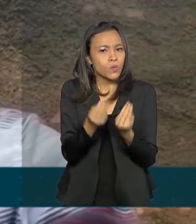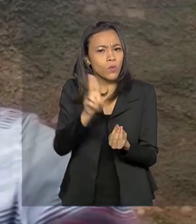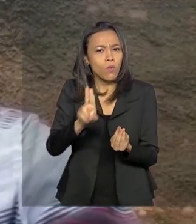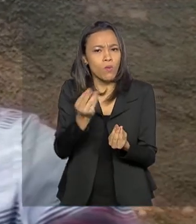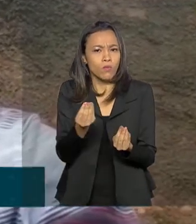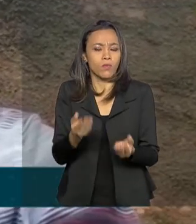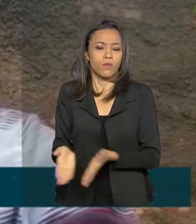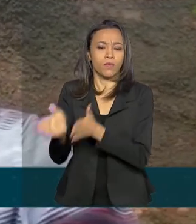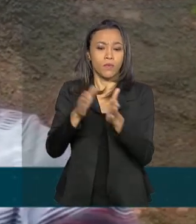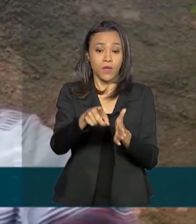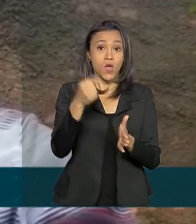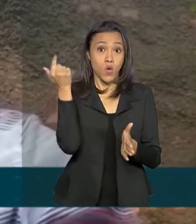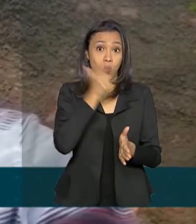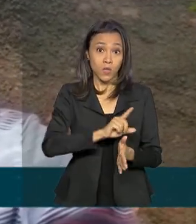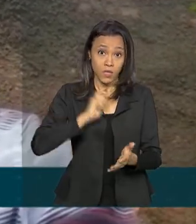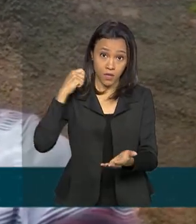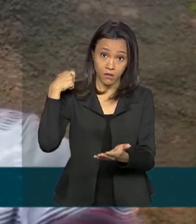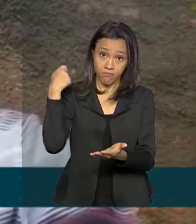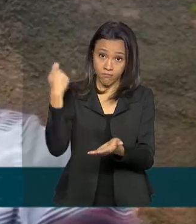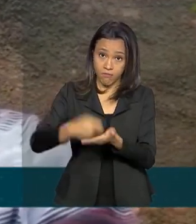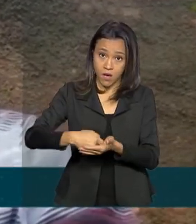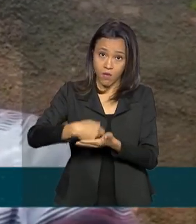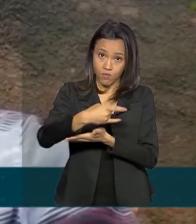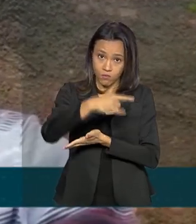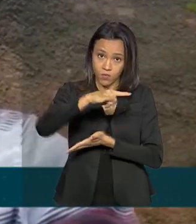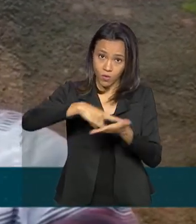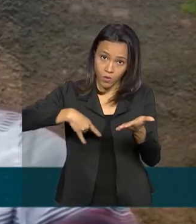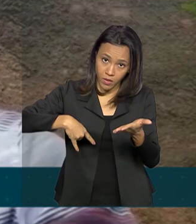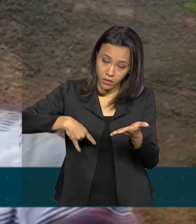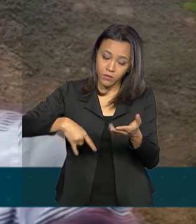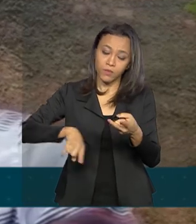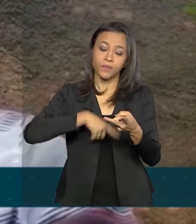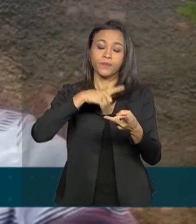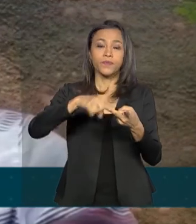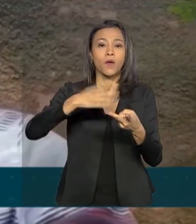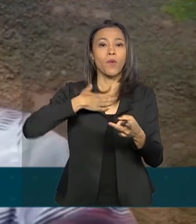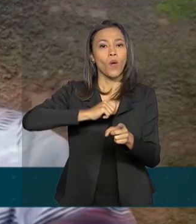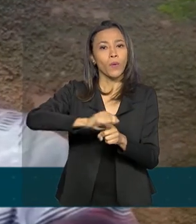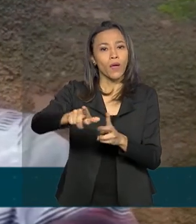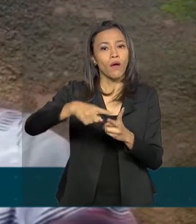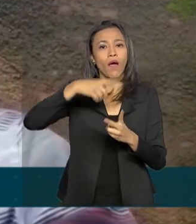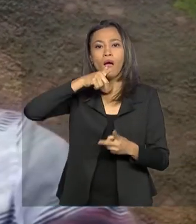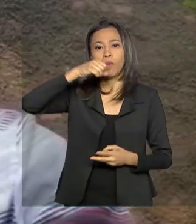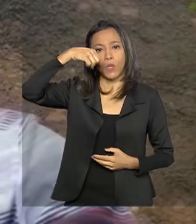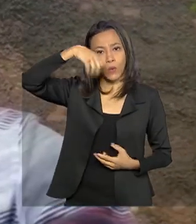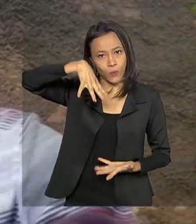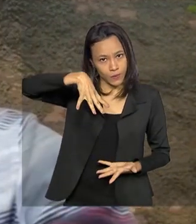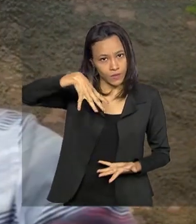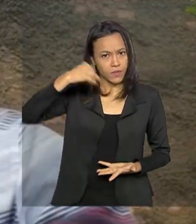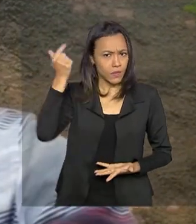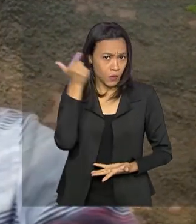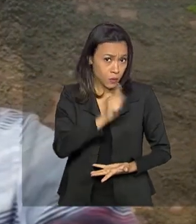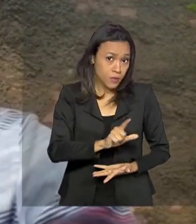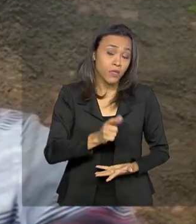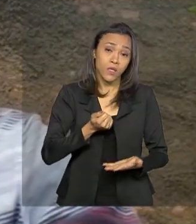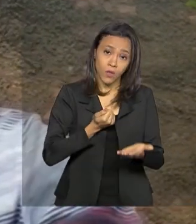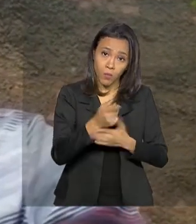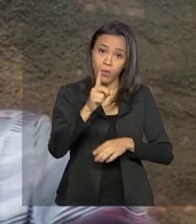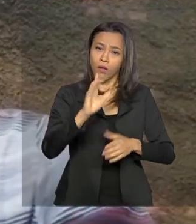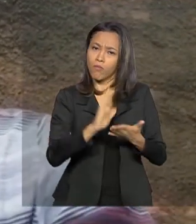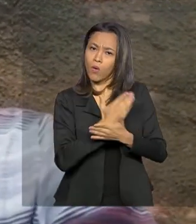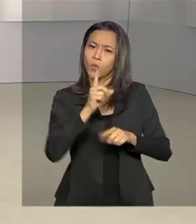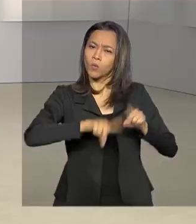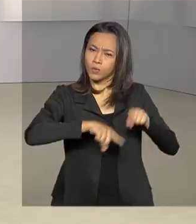quitar meu documento, meu aluguel, água e luz, e deu para comprar alguns mantimentos da